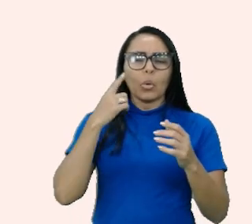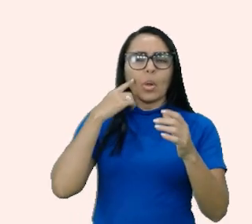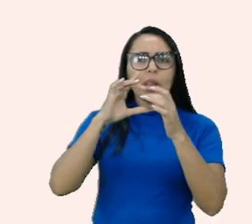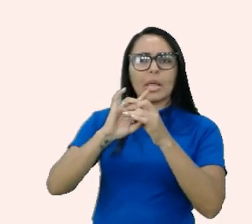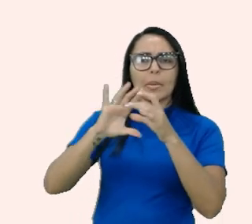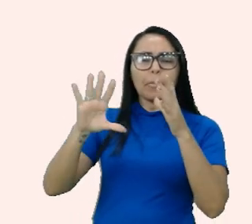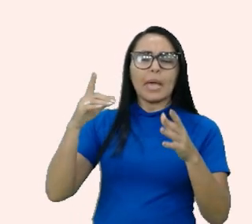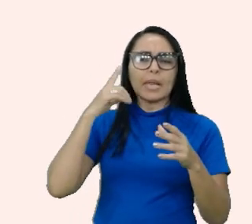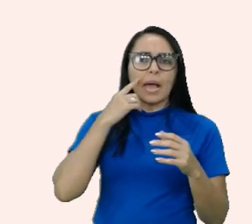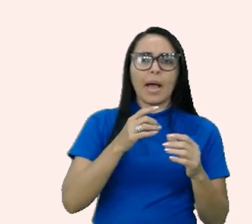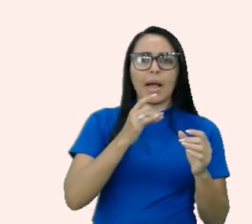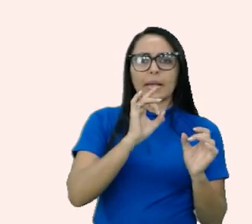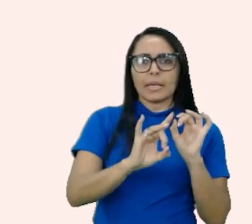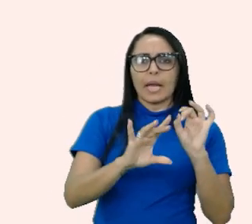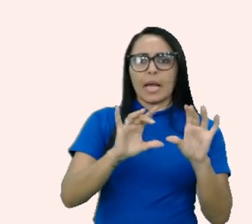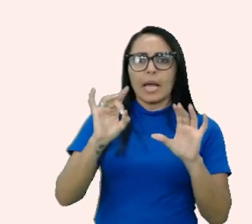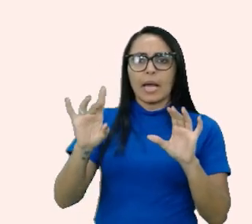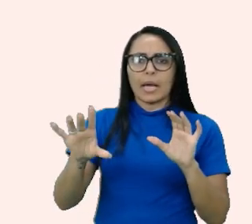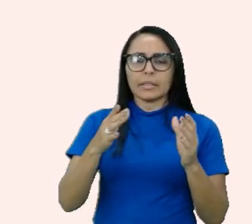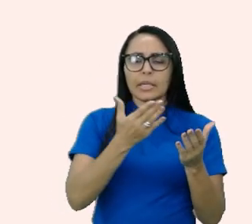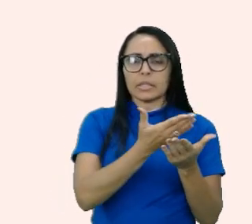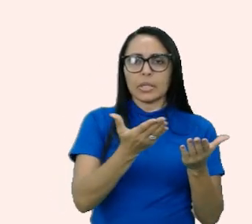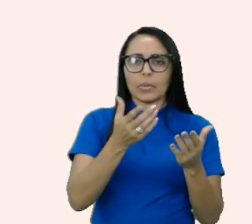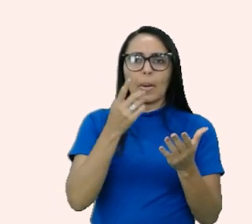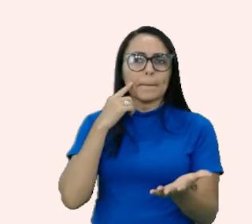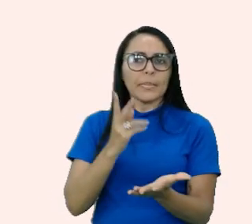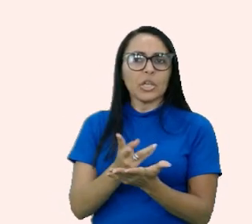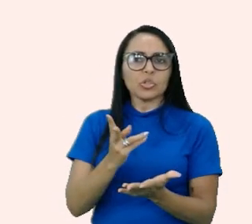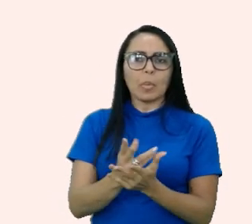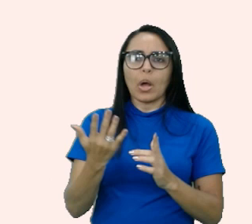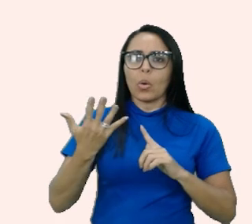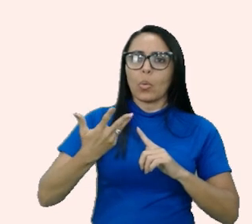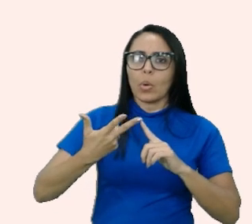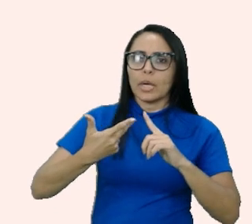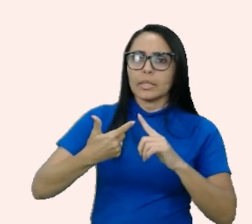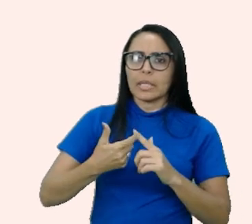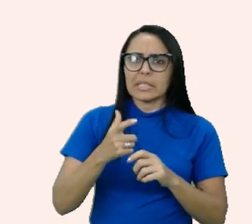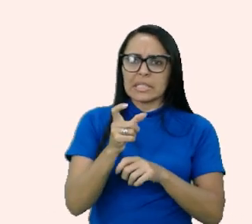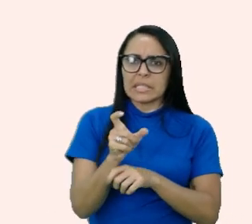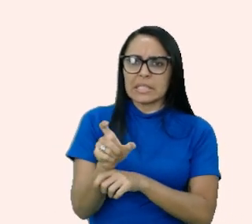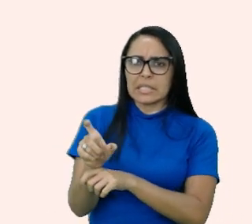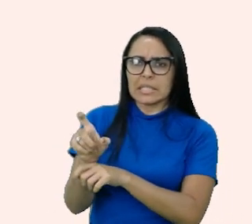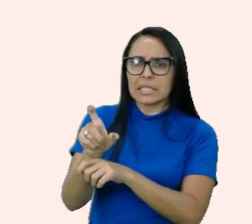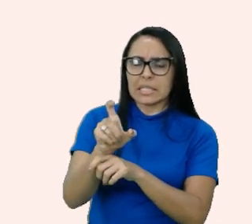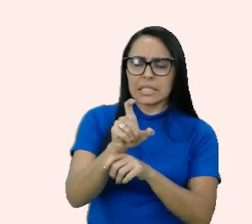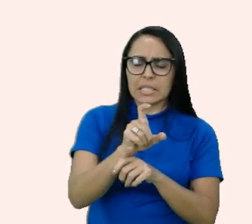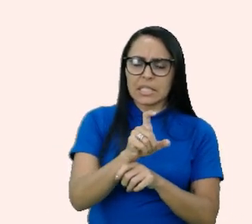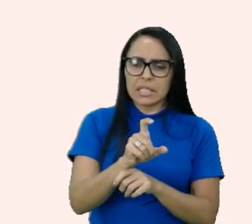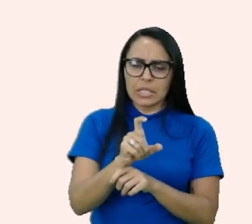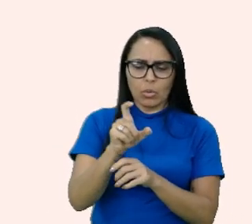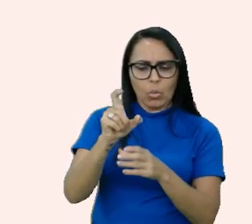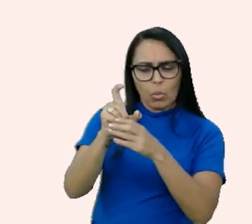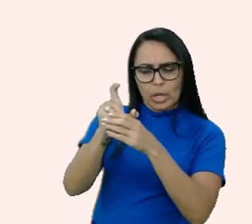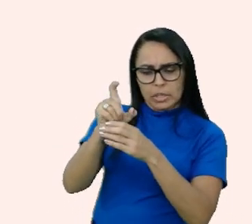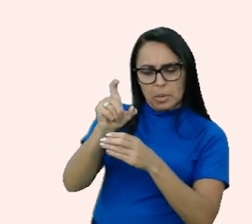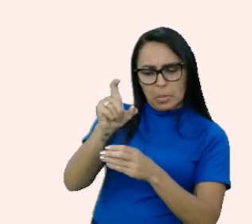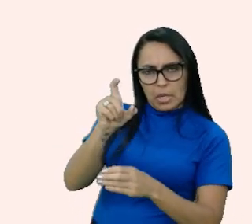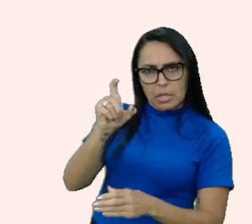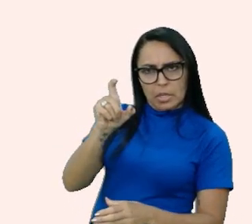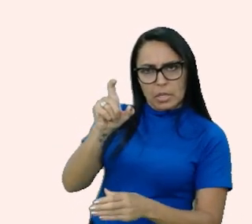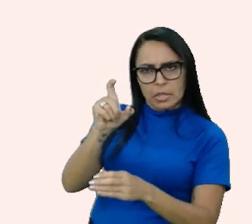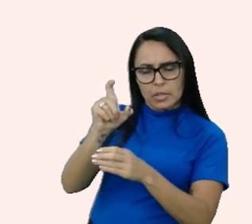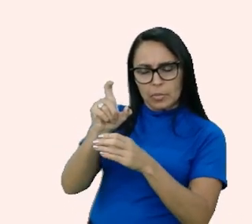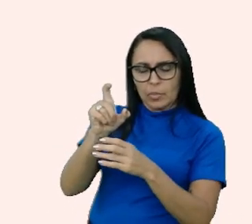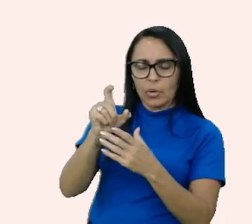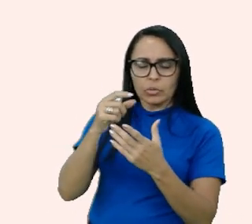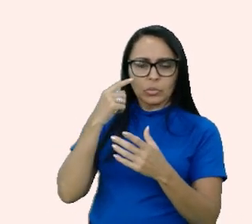a cada acionamento uma mesma quantidade de inseticida. O recipiente desse produto, quando